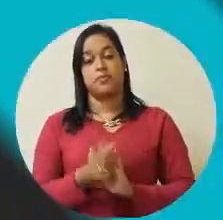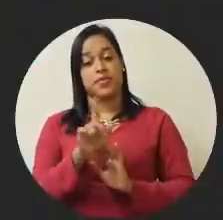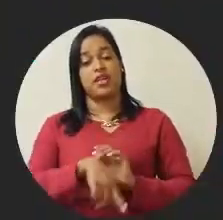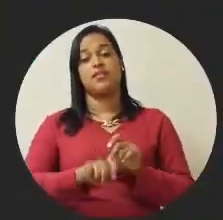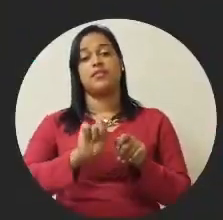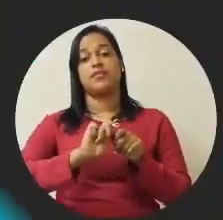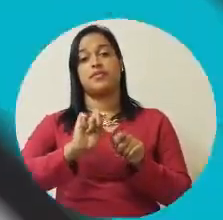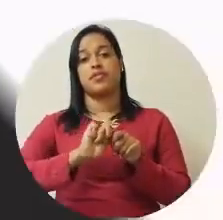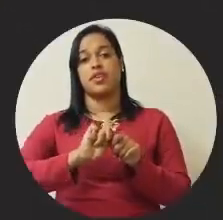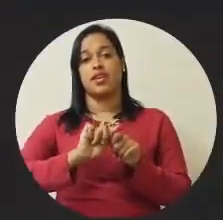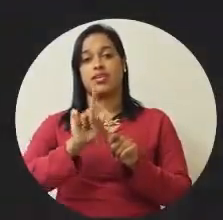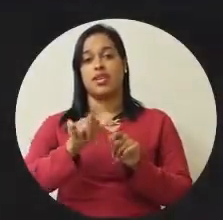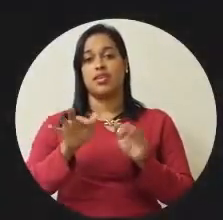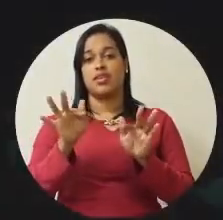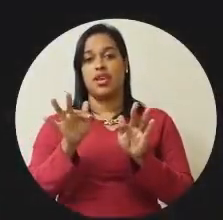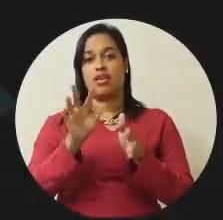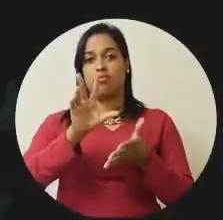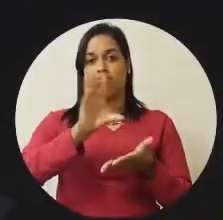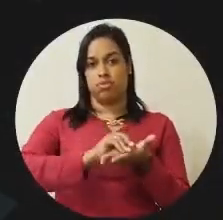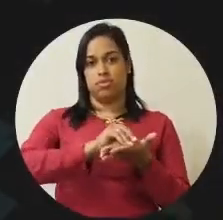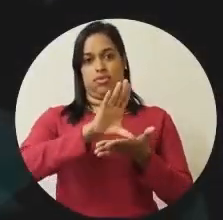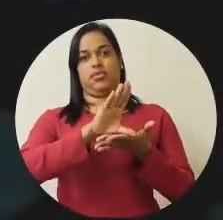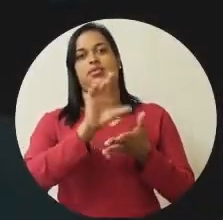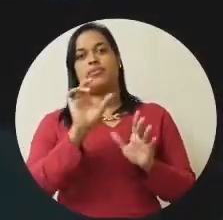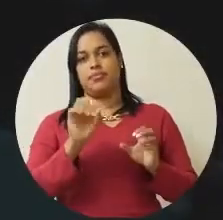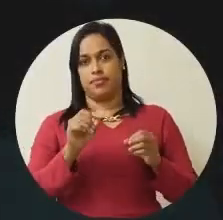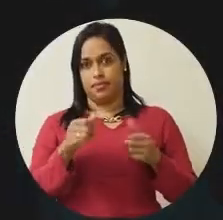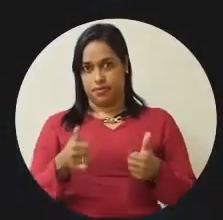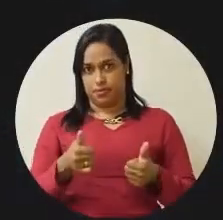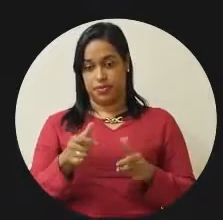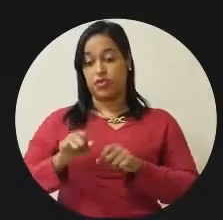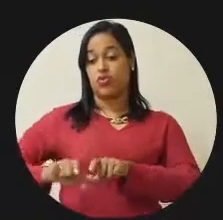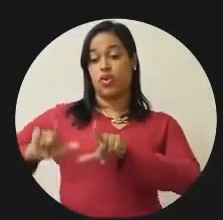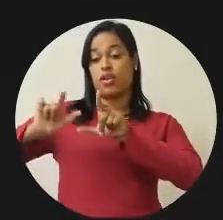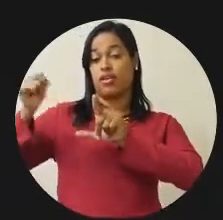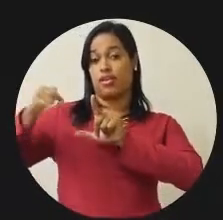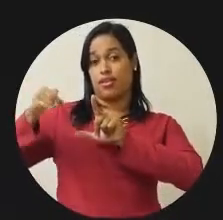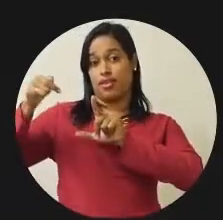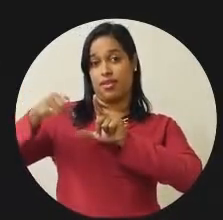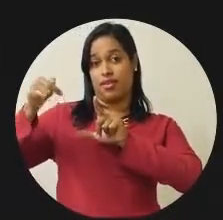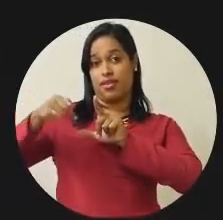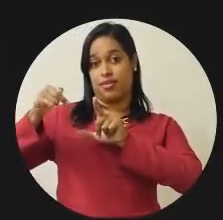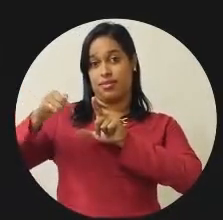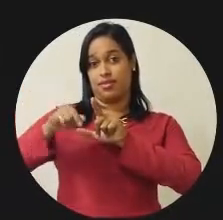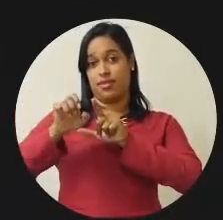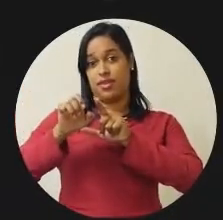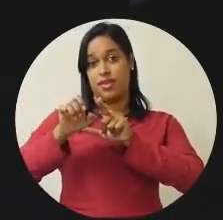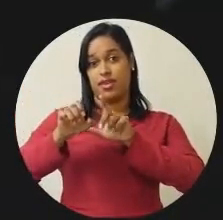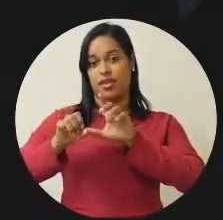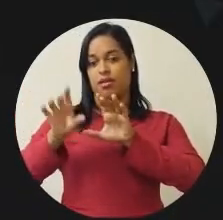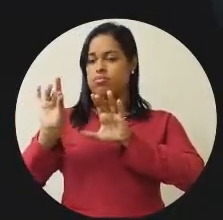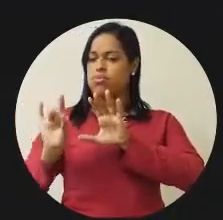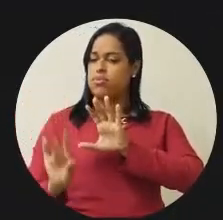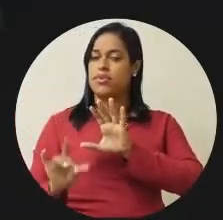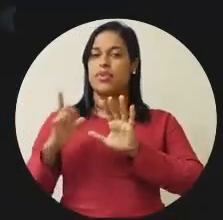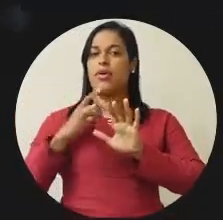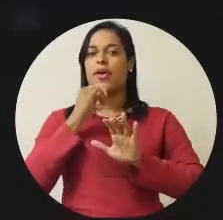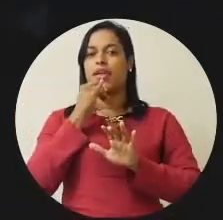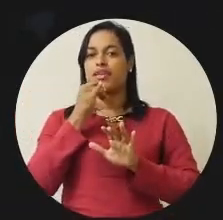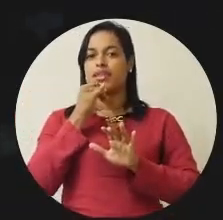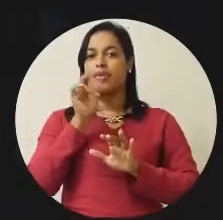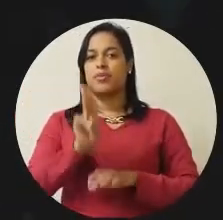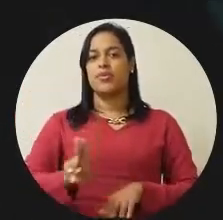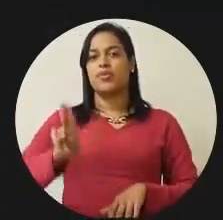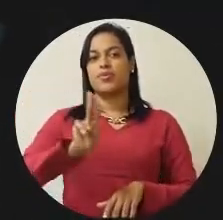faz essa função de liga e desliga. Aí, no slide do efeito, você vai ter um exemplo